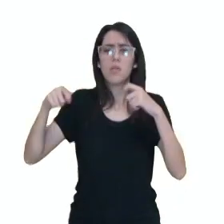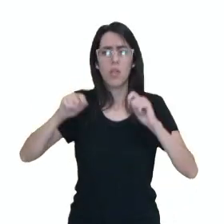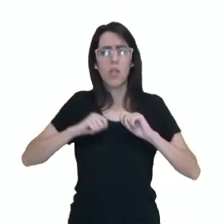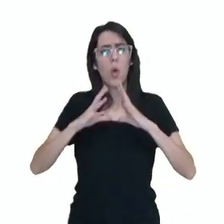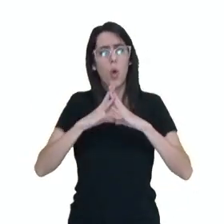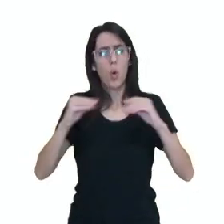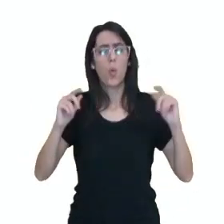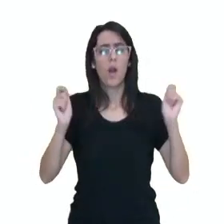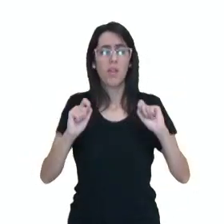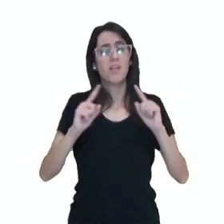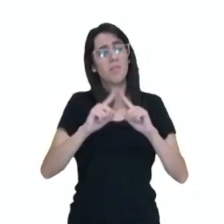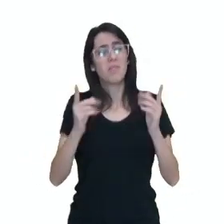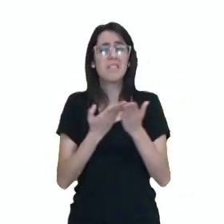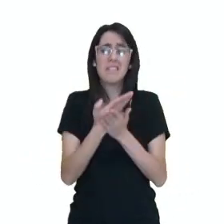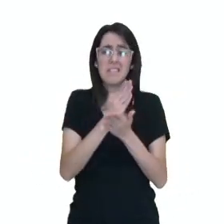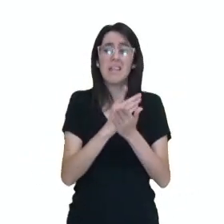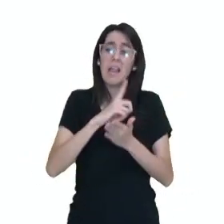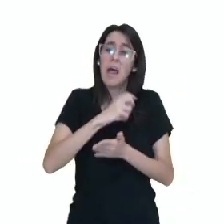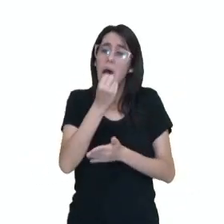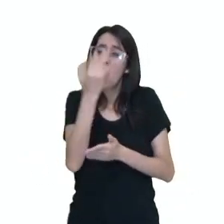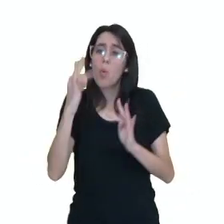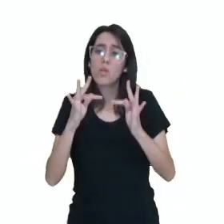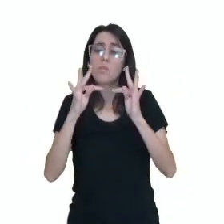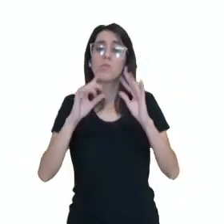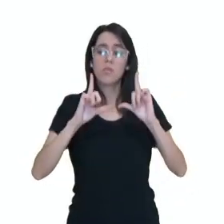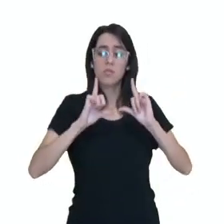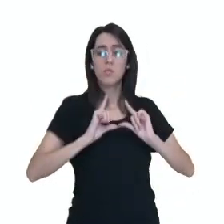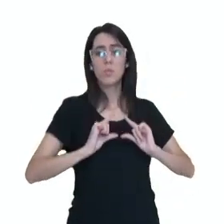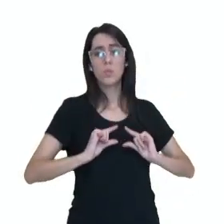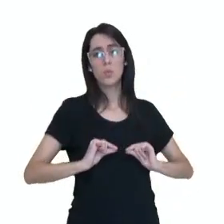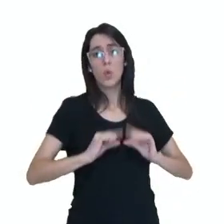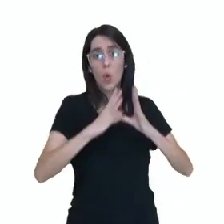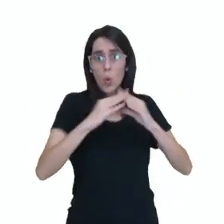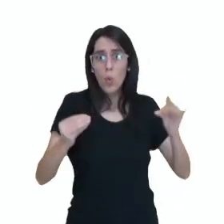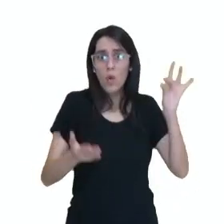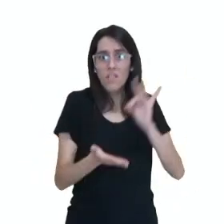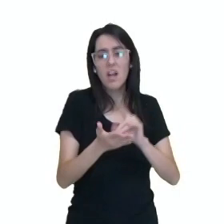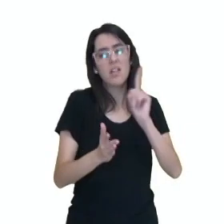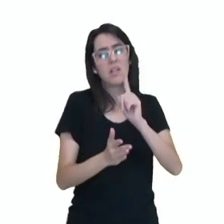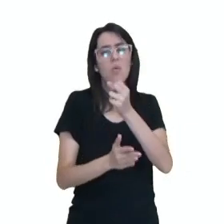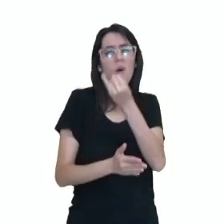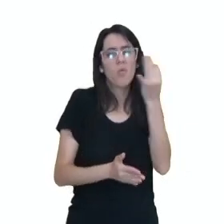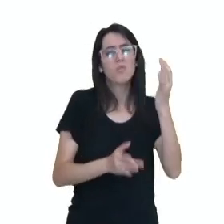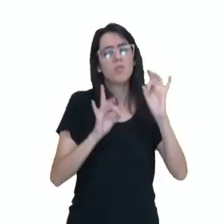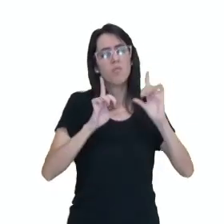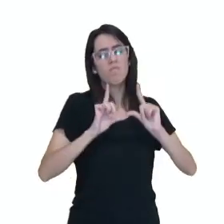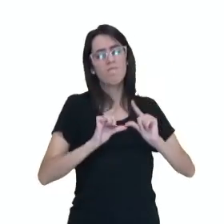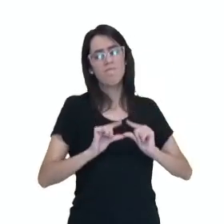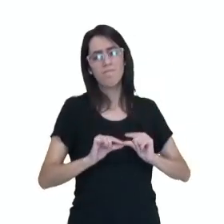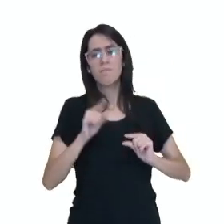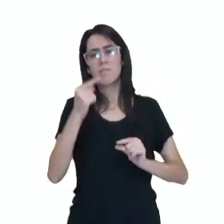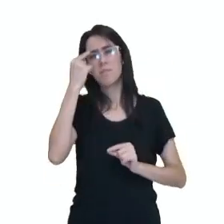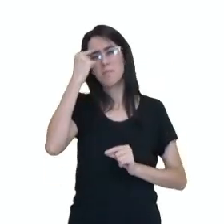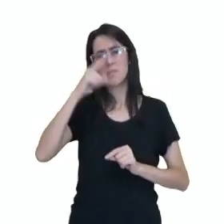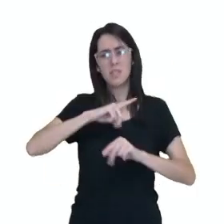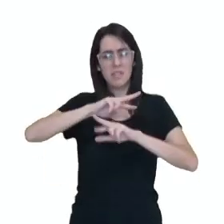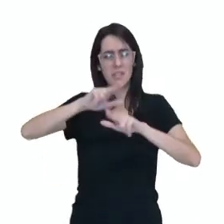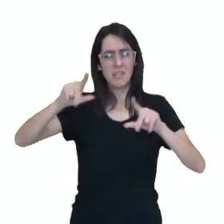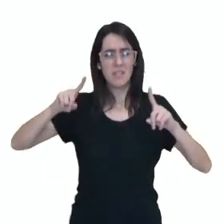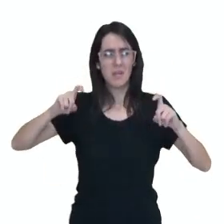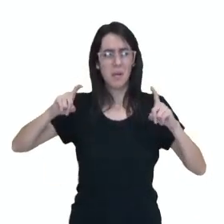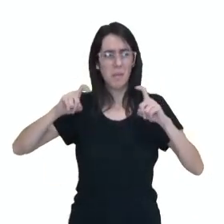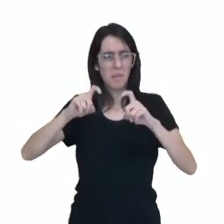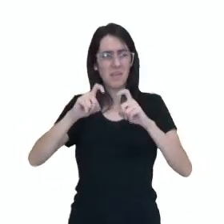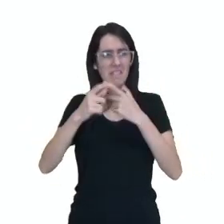algumas o tratamento apenas ameniza os sintomas, não está realmente curando. Pensando sobre cada micro-organismo causador